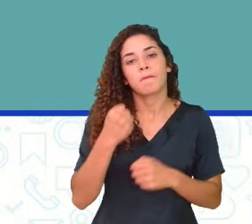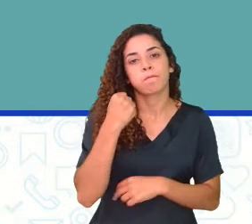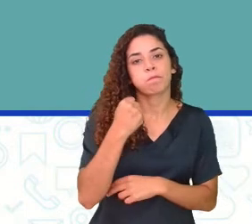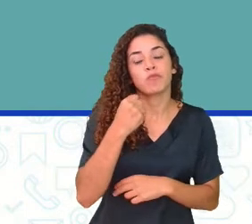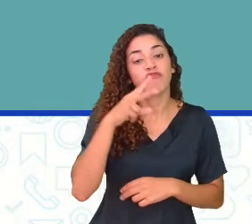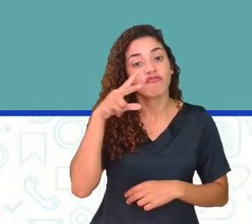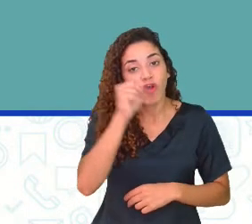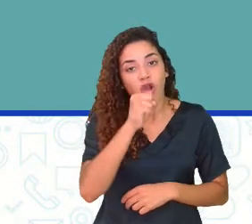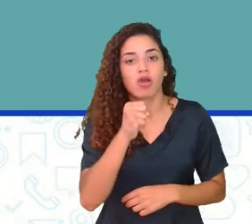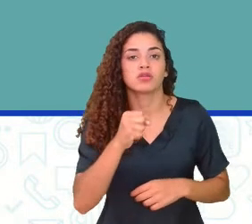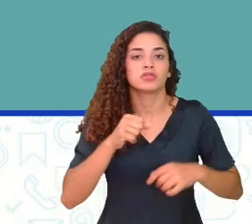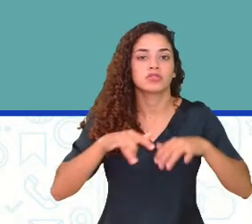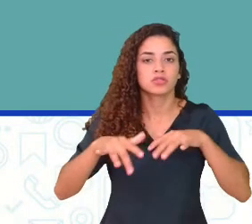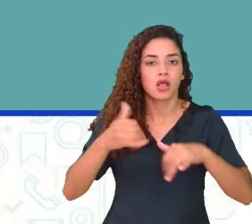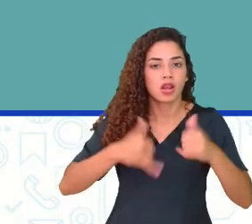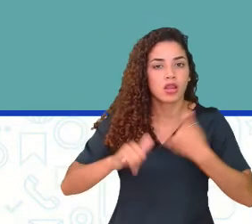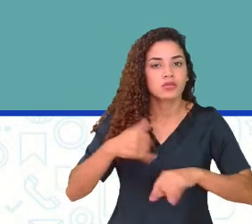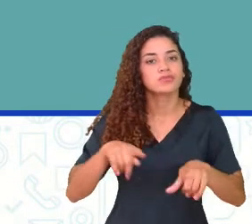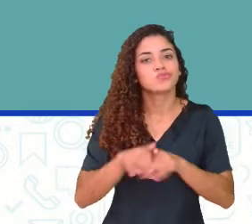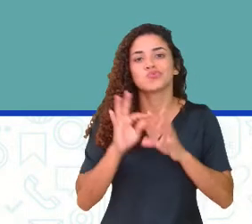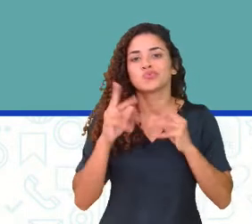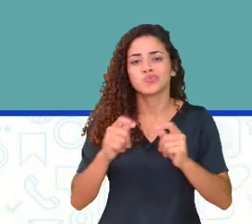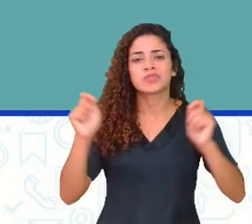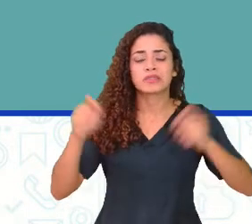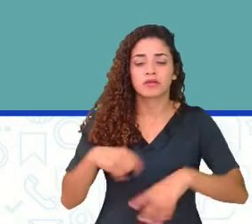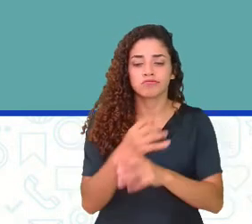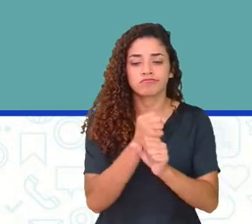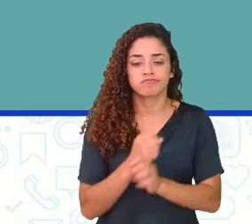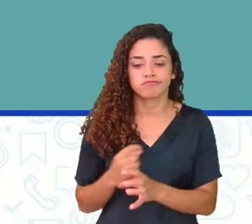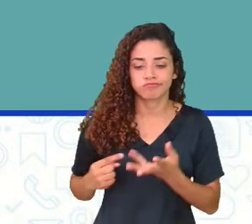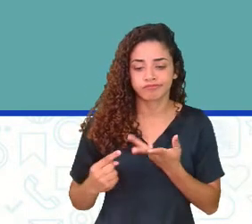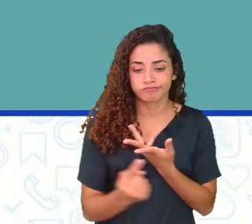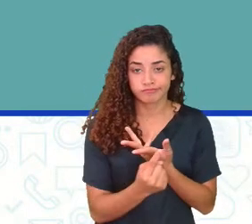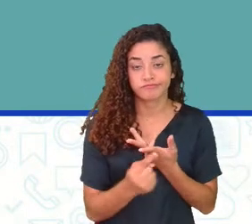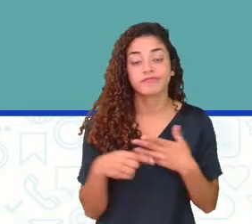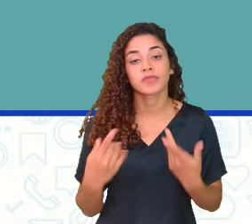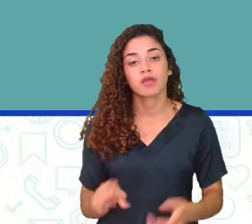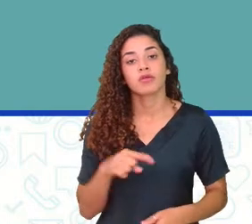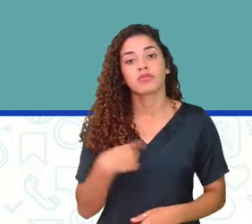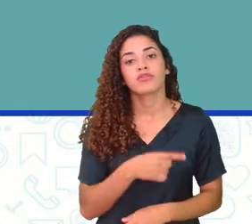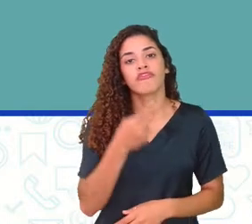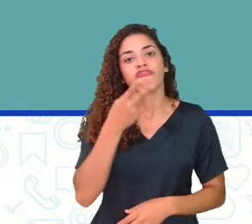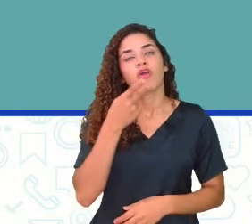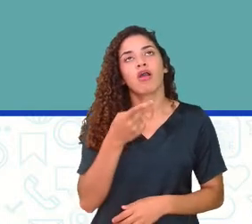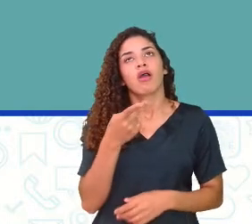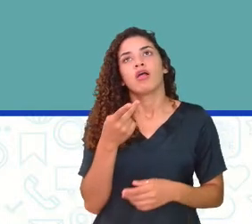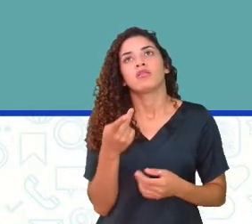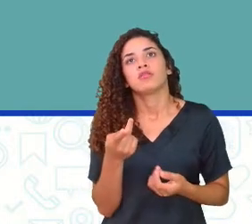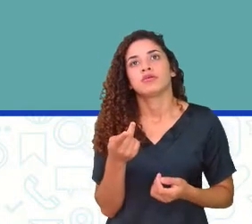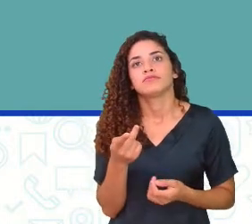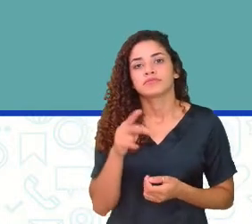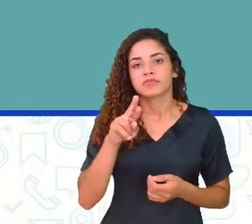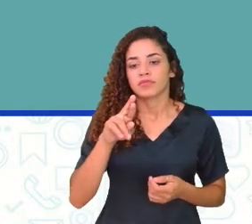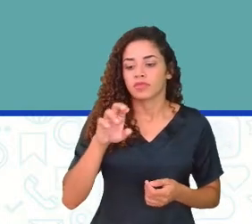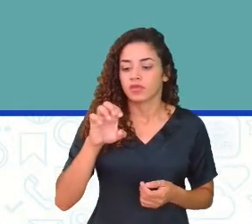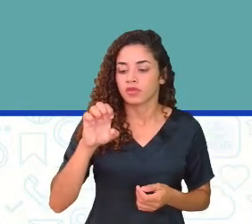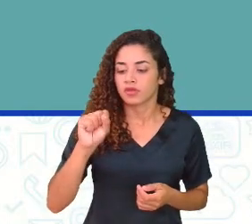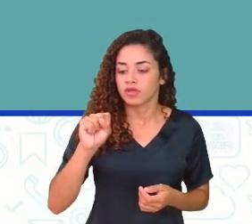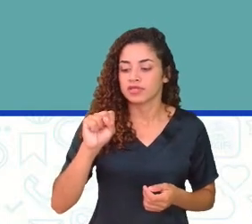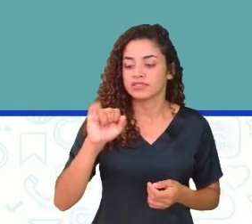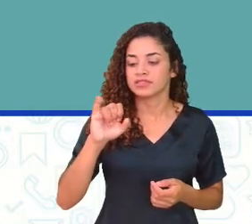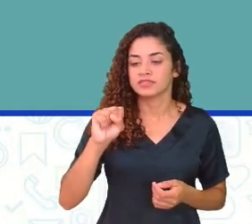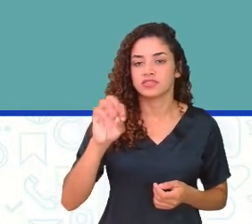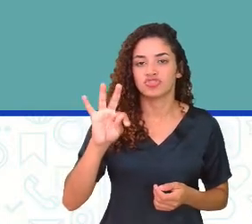pode ser calculado, né? Tudo isso pode ser... Quando a gente fala em resistência elétrica, nós utilizamos muito na